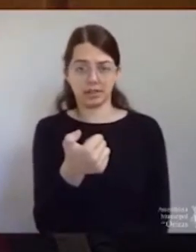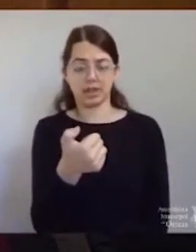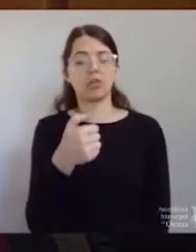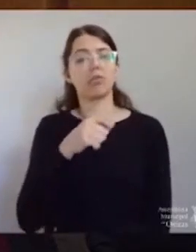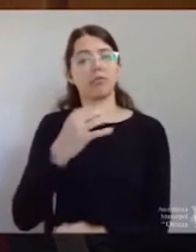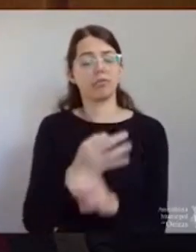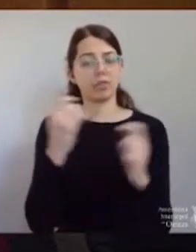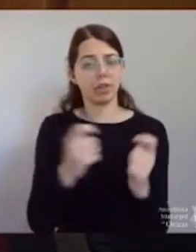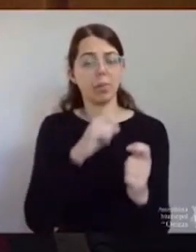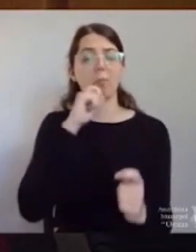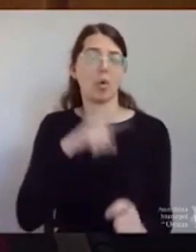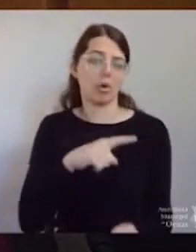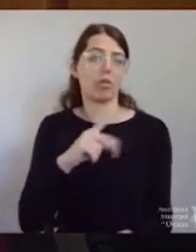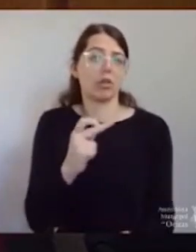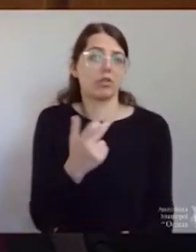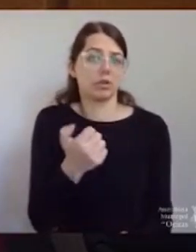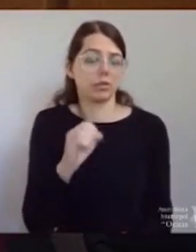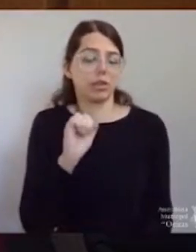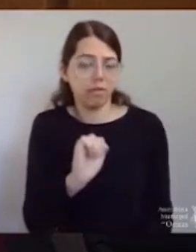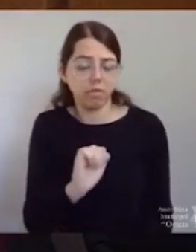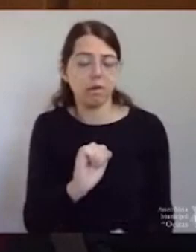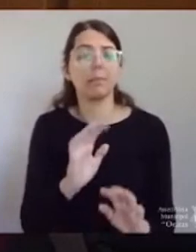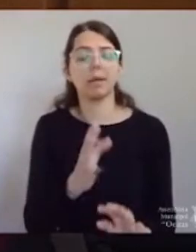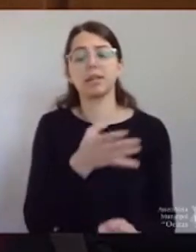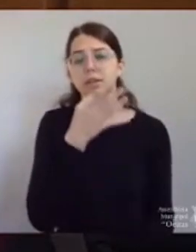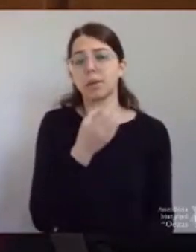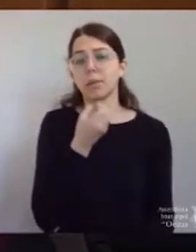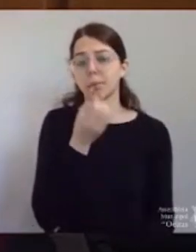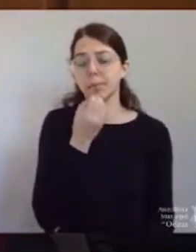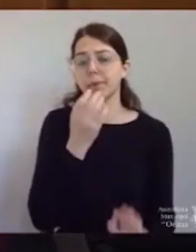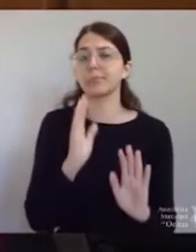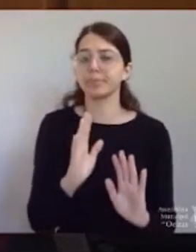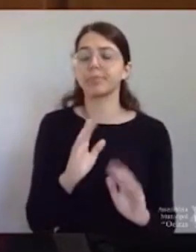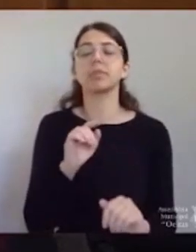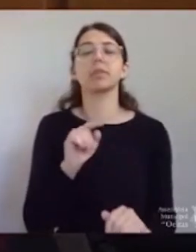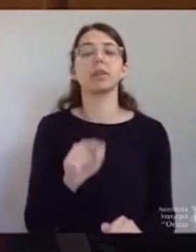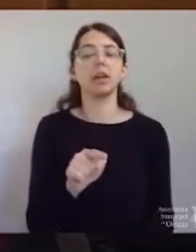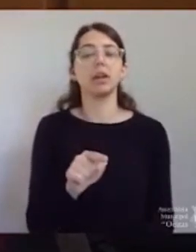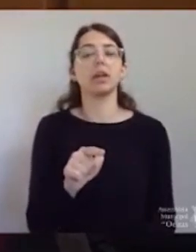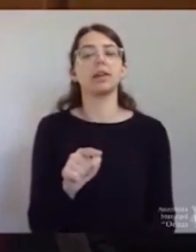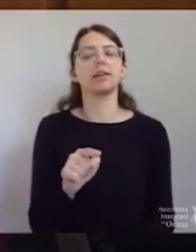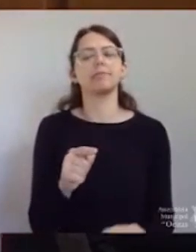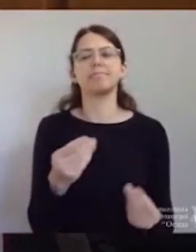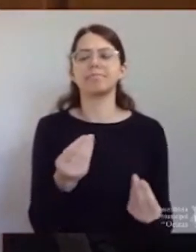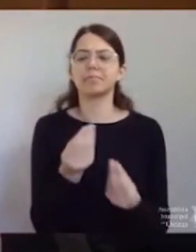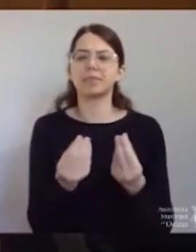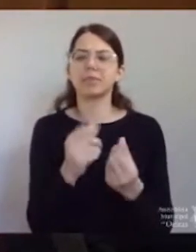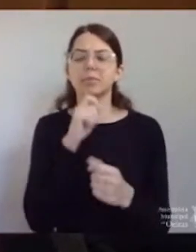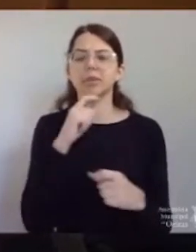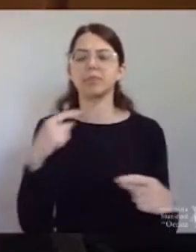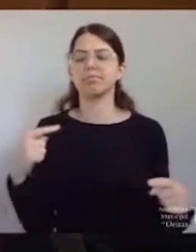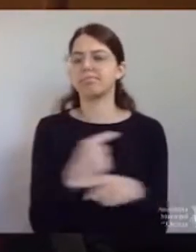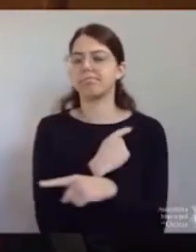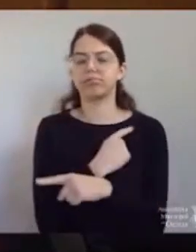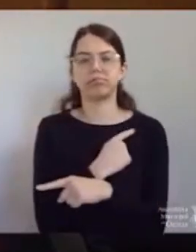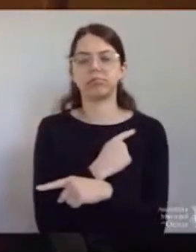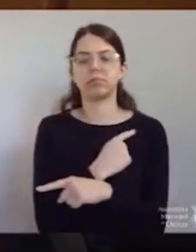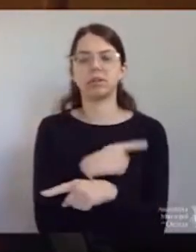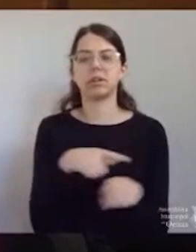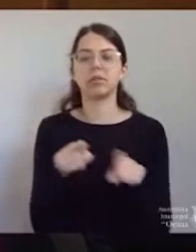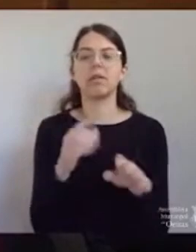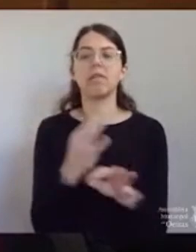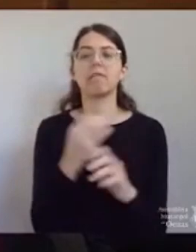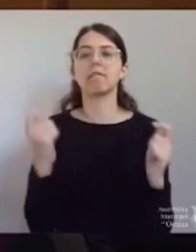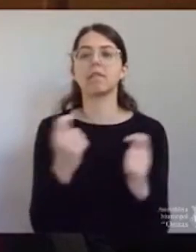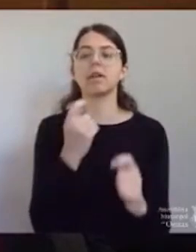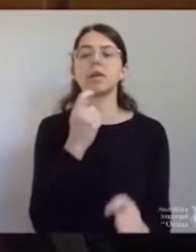das maneiras, como aqui já foi dito muito bem, eu tenho uma impressão que há aqui alguma equívoco em relação à tentativa de festejar o 25 de